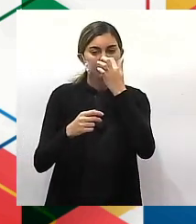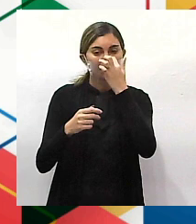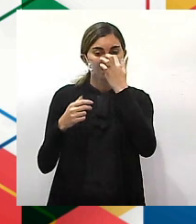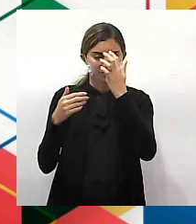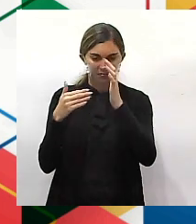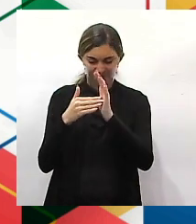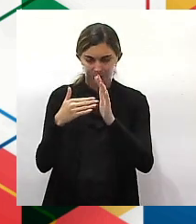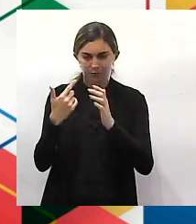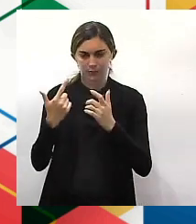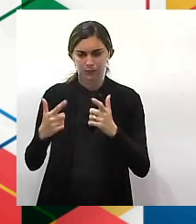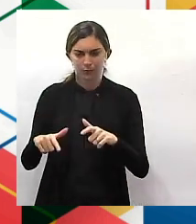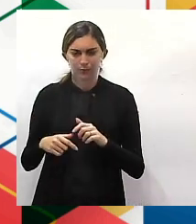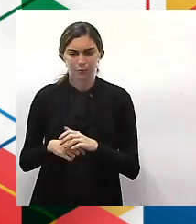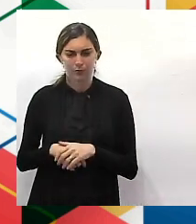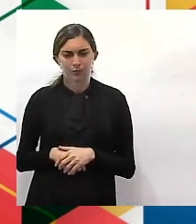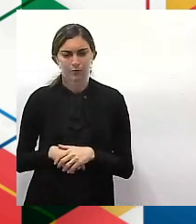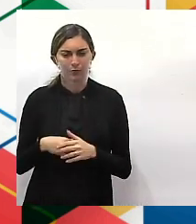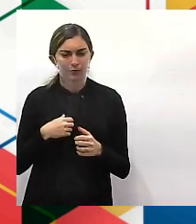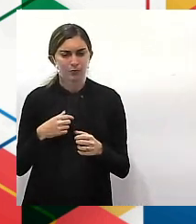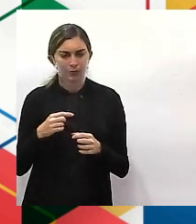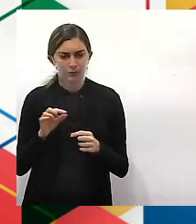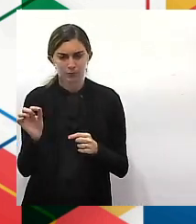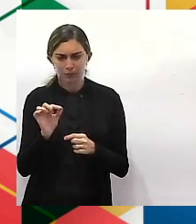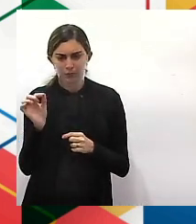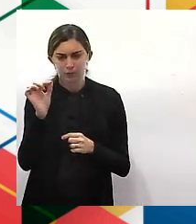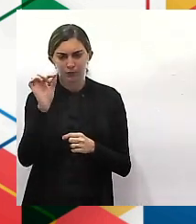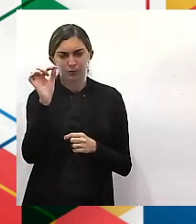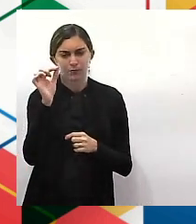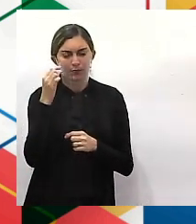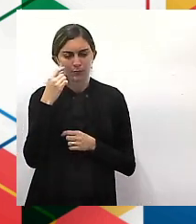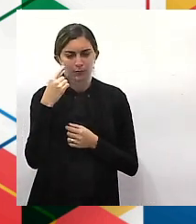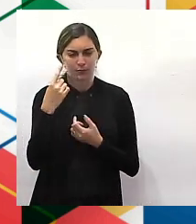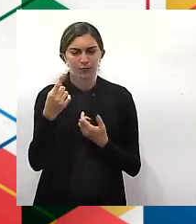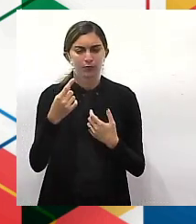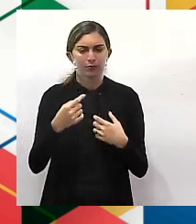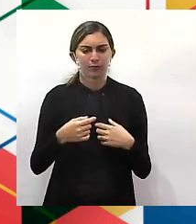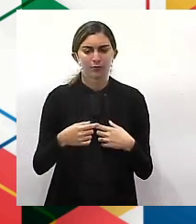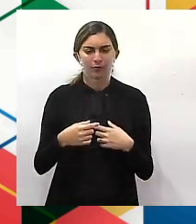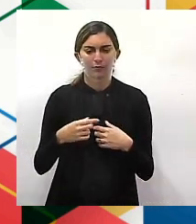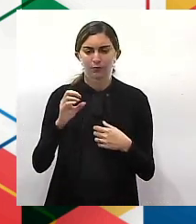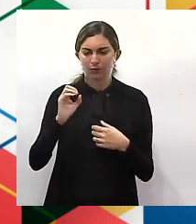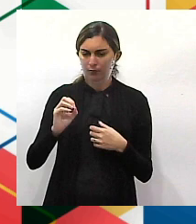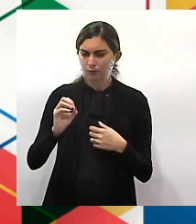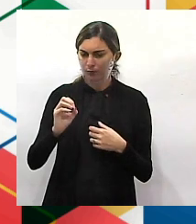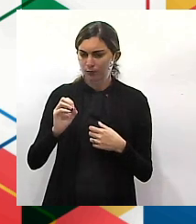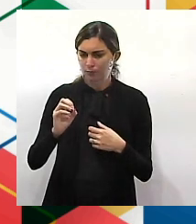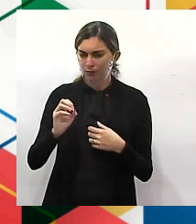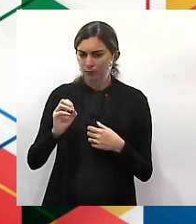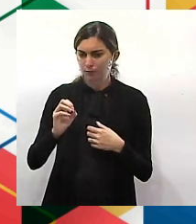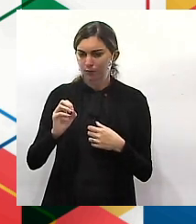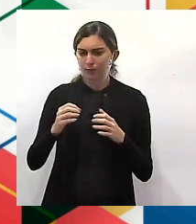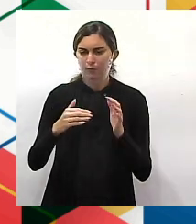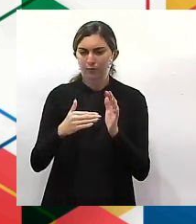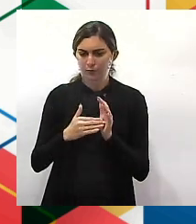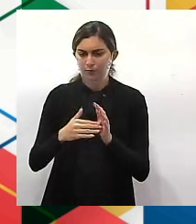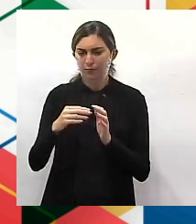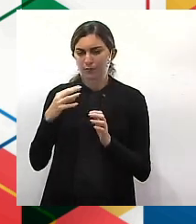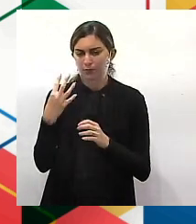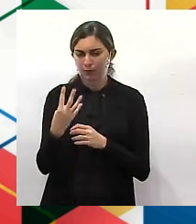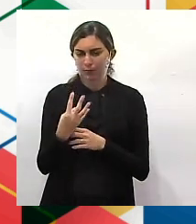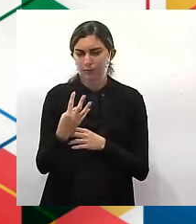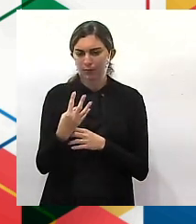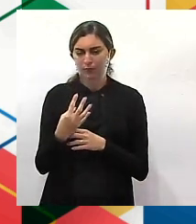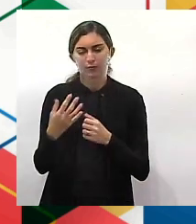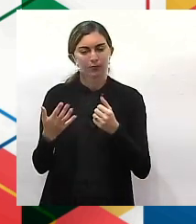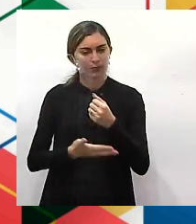vai o outro vértice desse triângulo. Estou tracejando aqui e veja que ela vem do 0 até chegar no 4. Então a